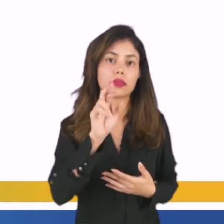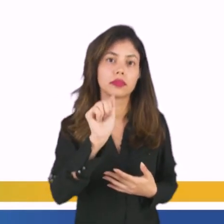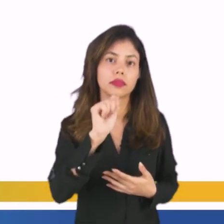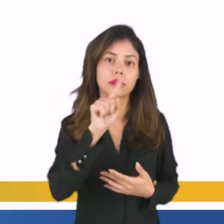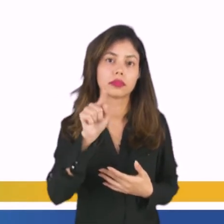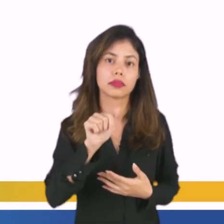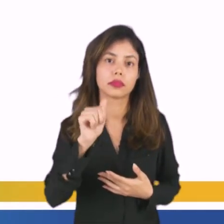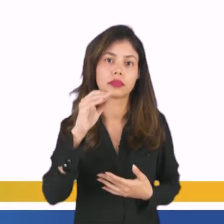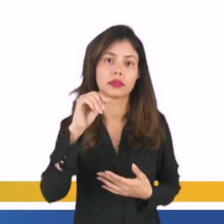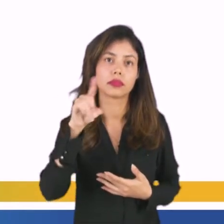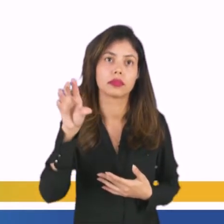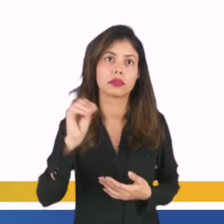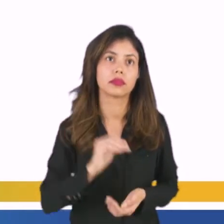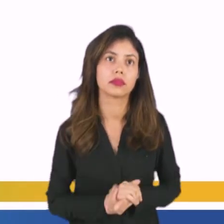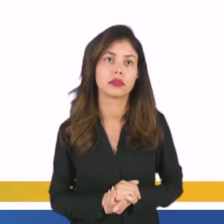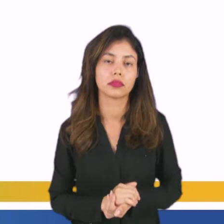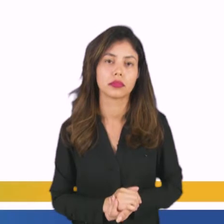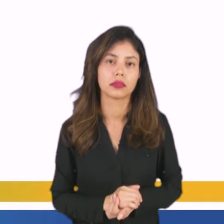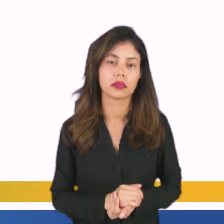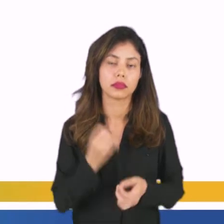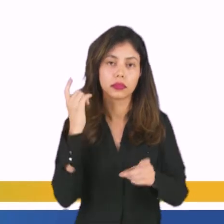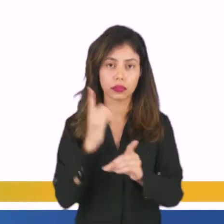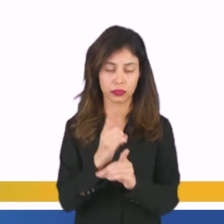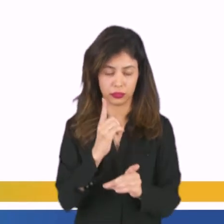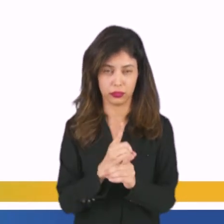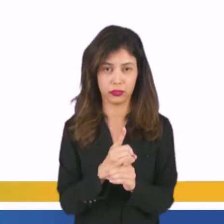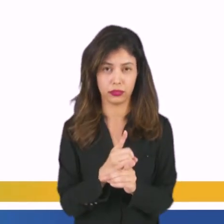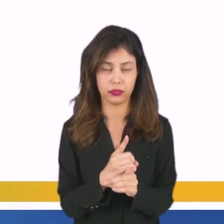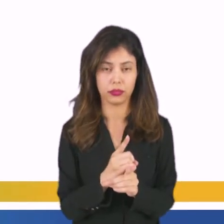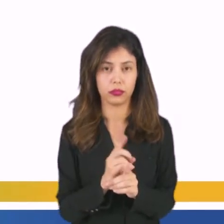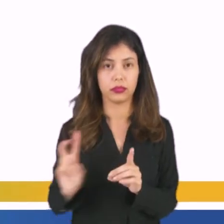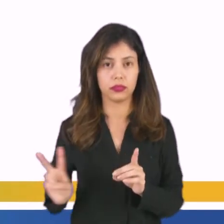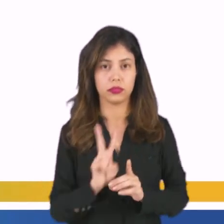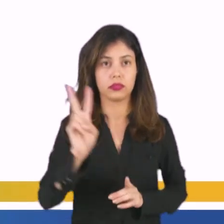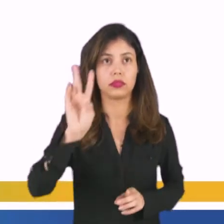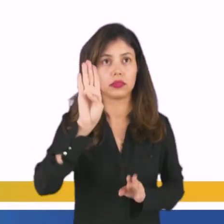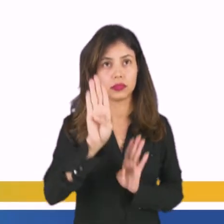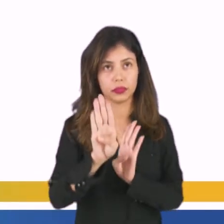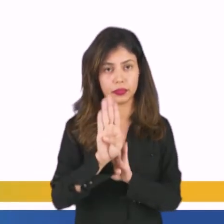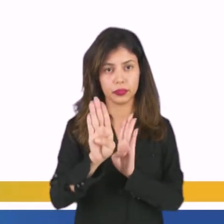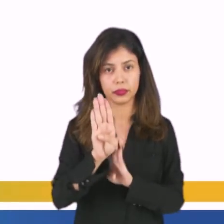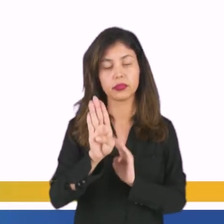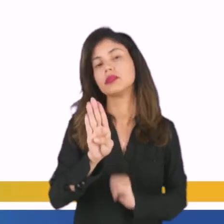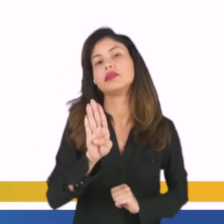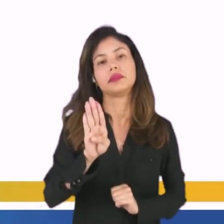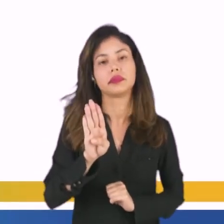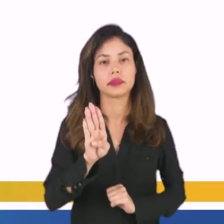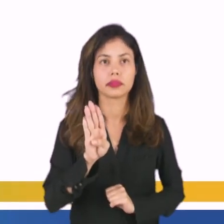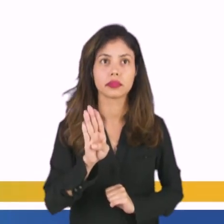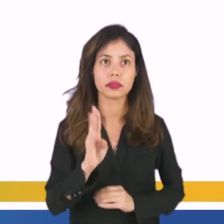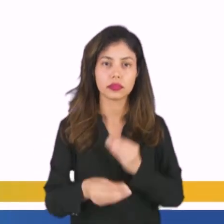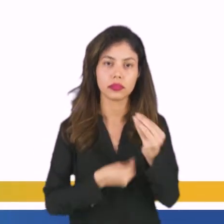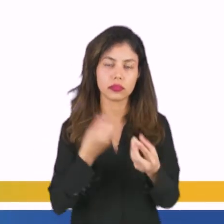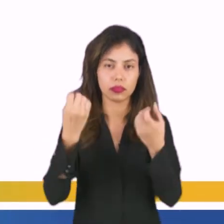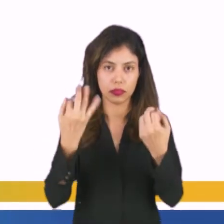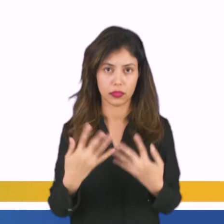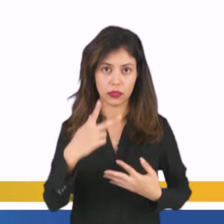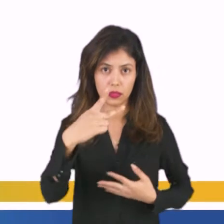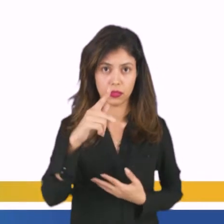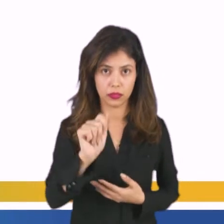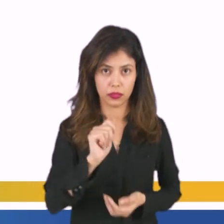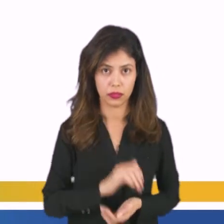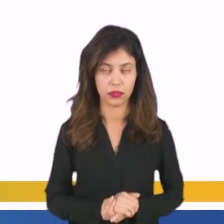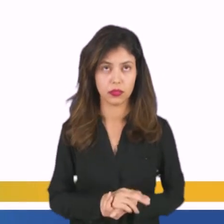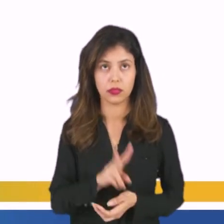razão. E aí, para encontrar o valor B, nós vamos, como nós temos na